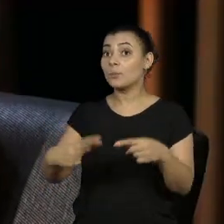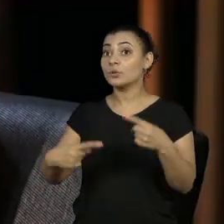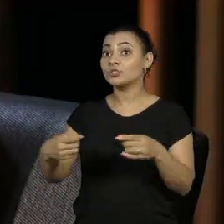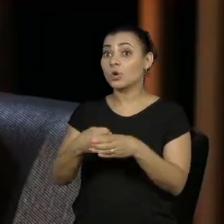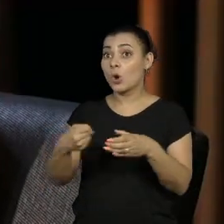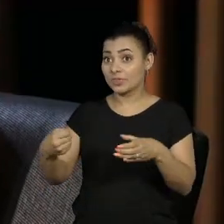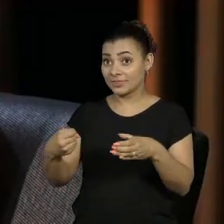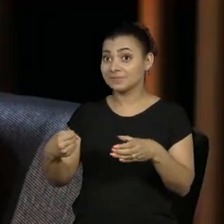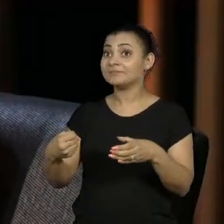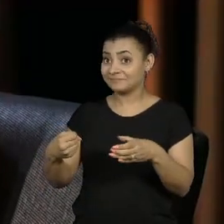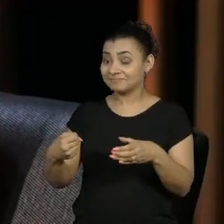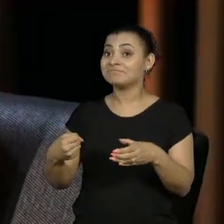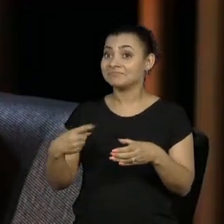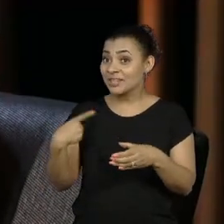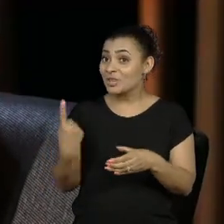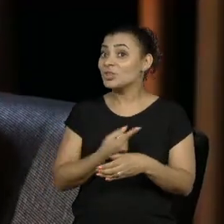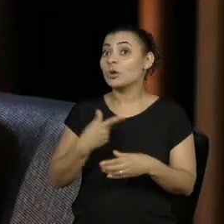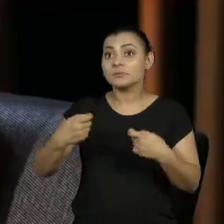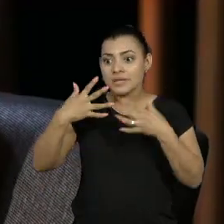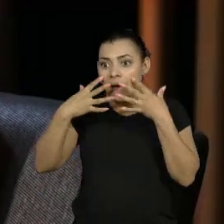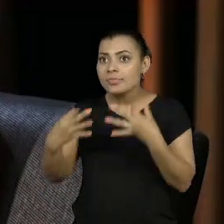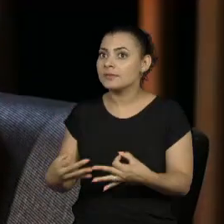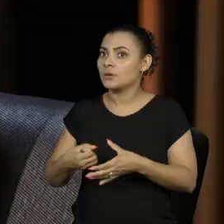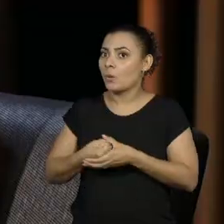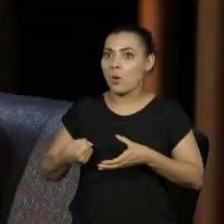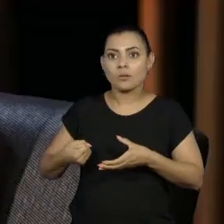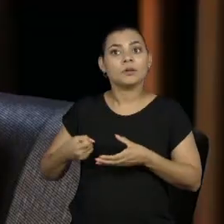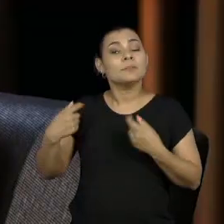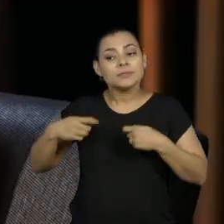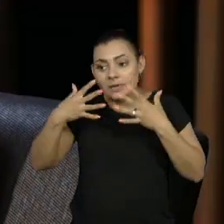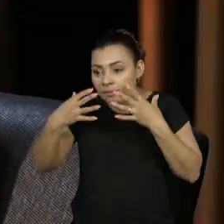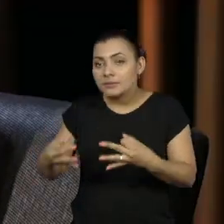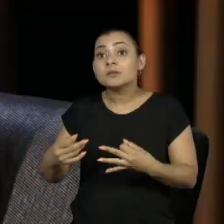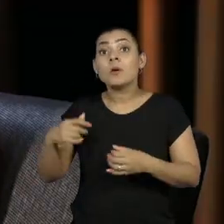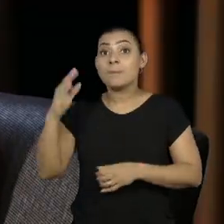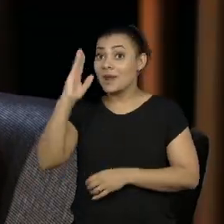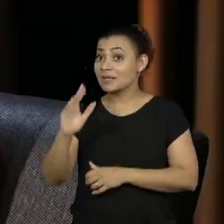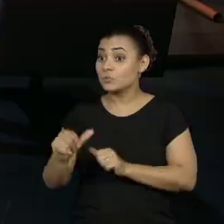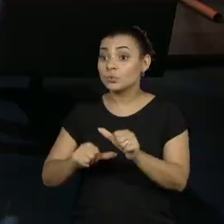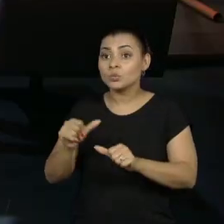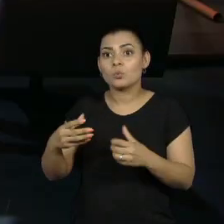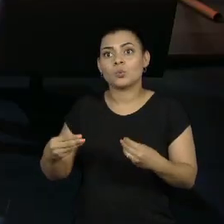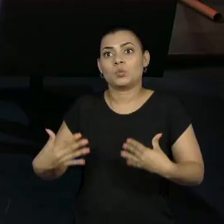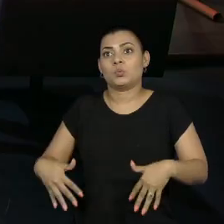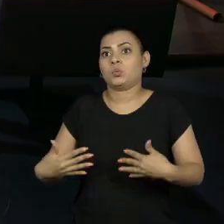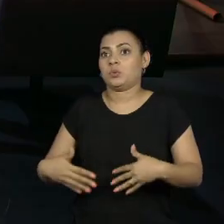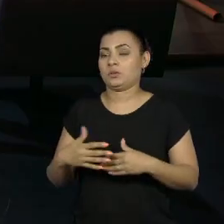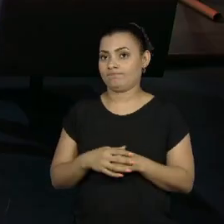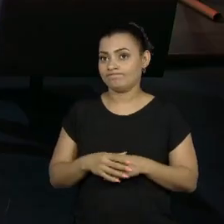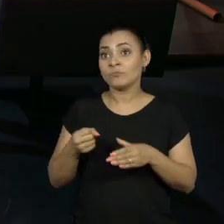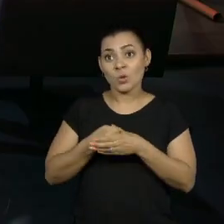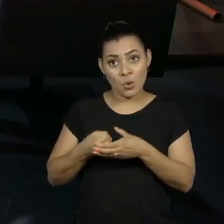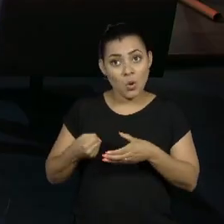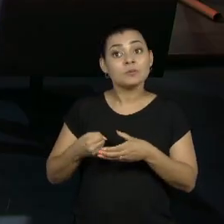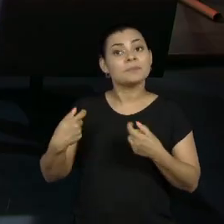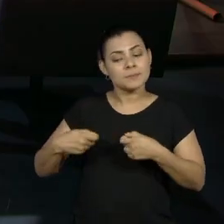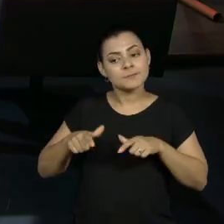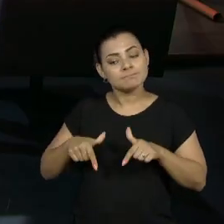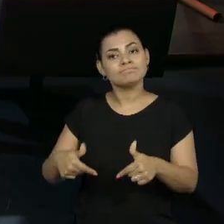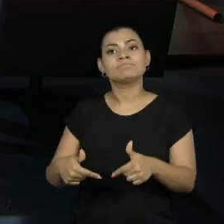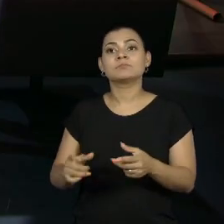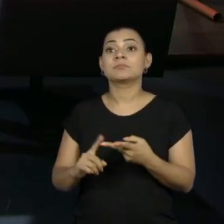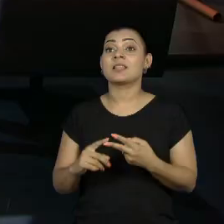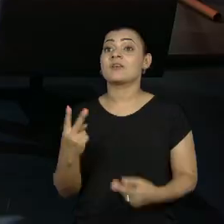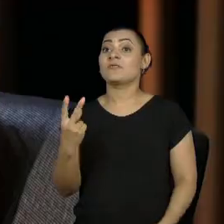política de cotas nós temos que ficar de olho isso é muito importante o Brasil mudou muito com as contas a gente vai ter que entrar com o país mesmo